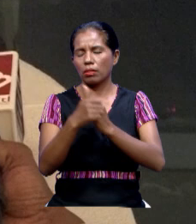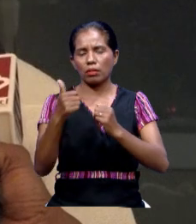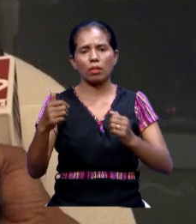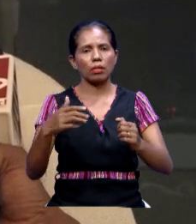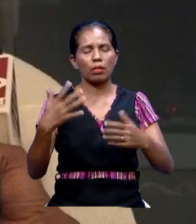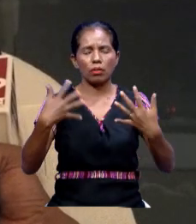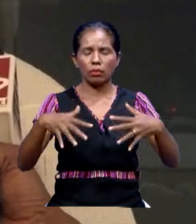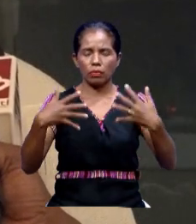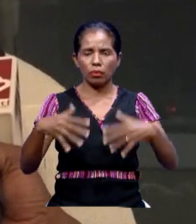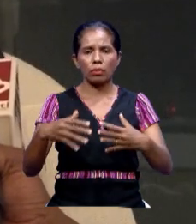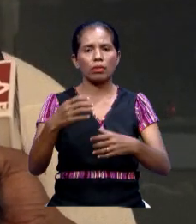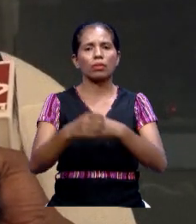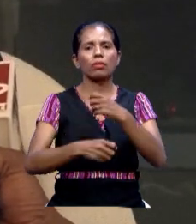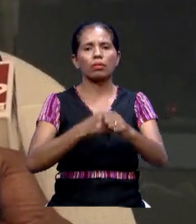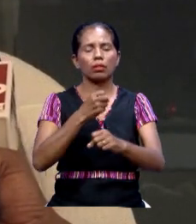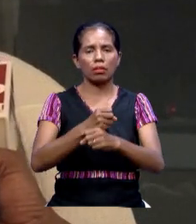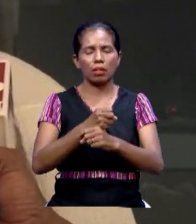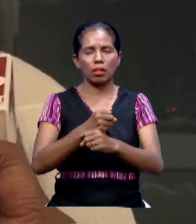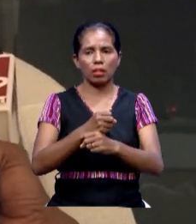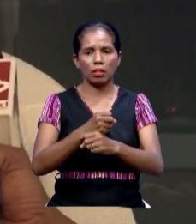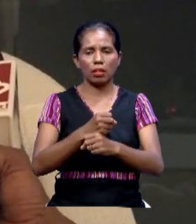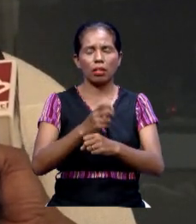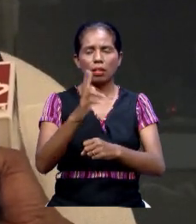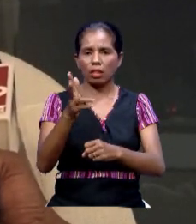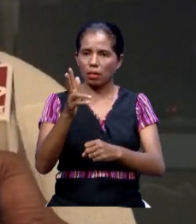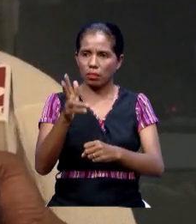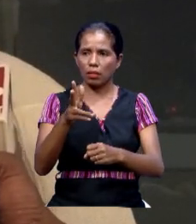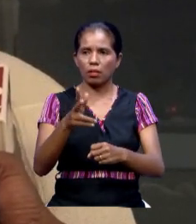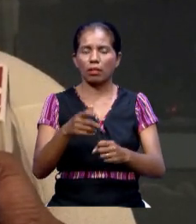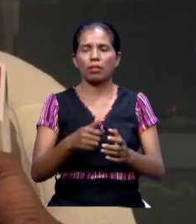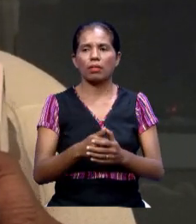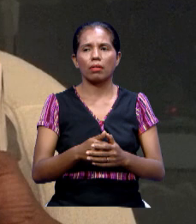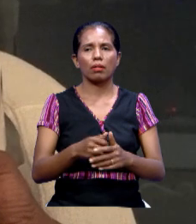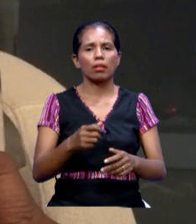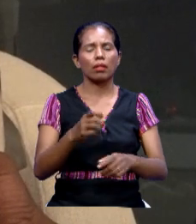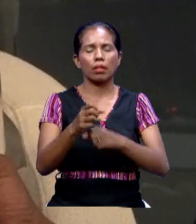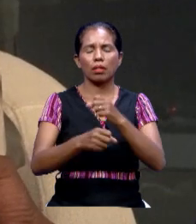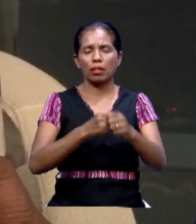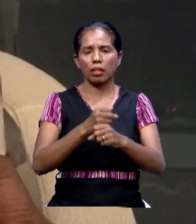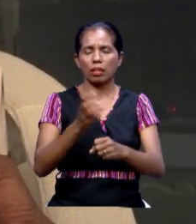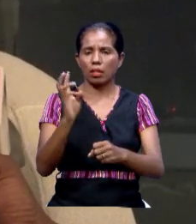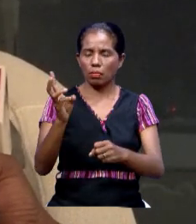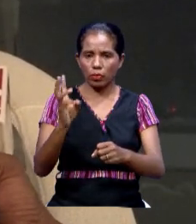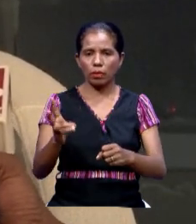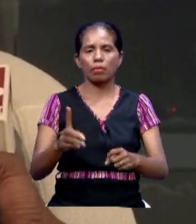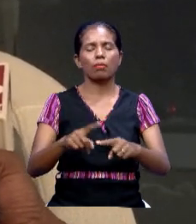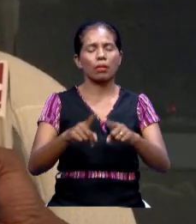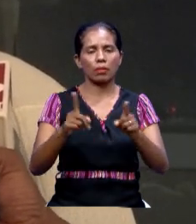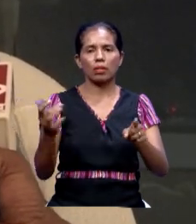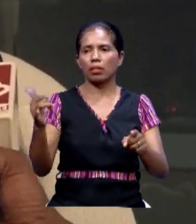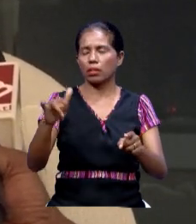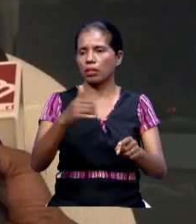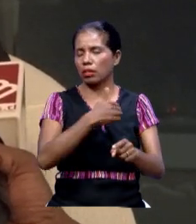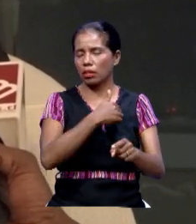conflito, liutiona tina tol nulo. Balum tina nem nulo tiona. Se dá o